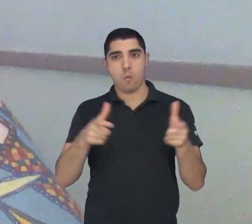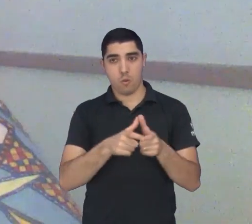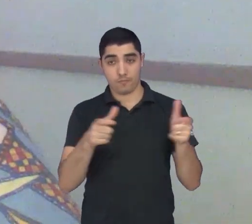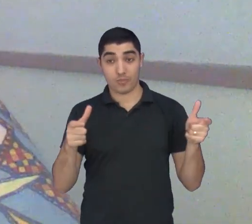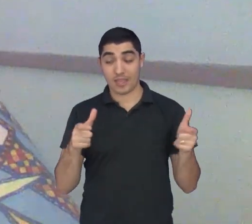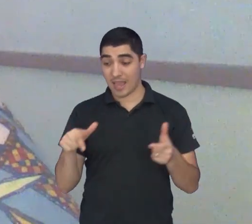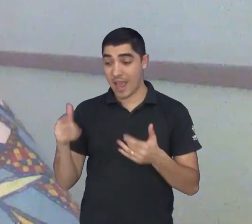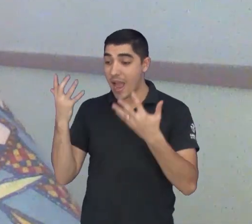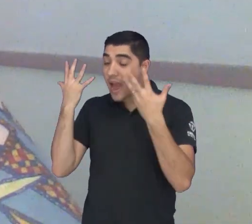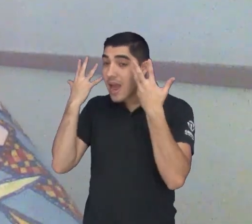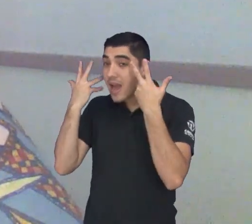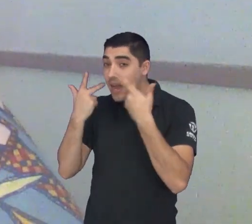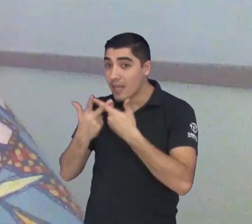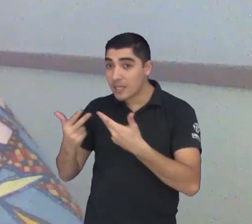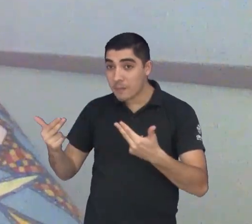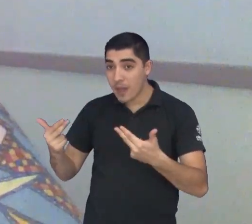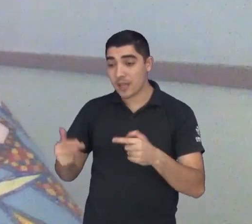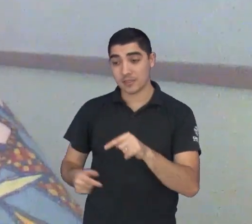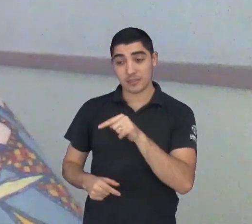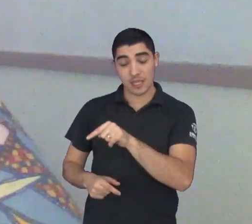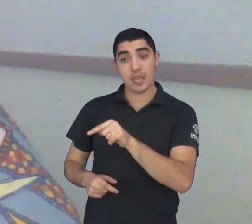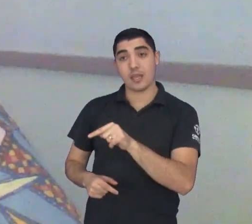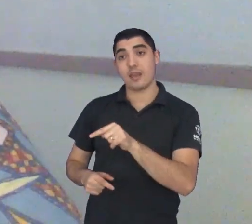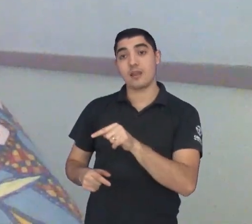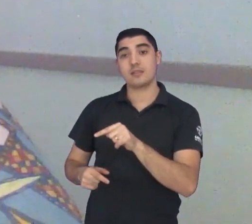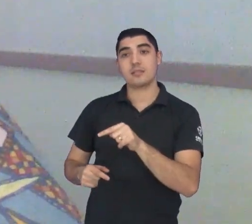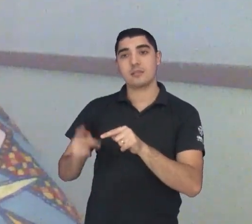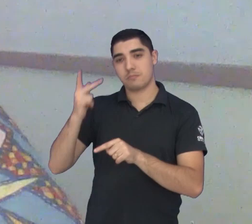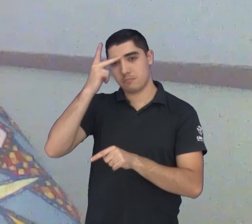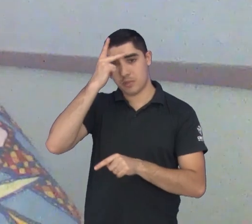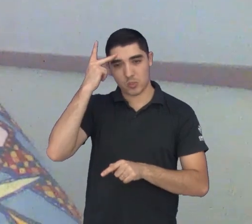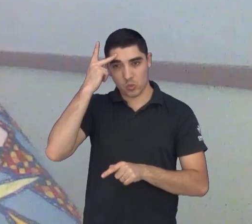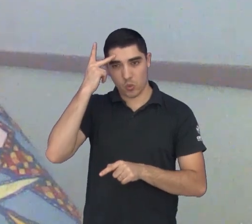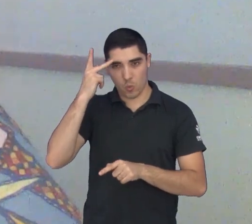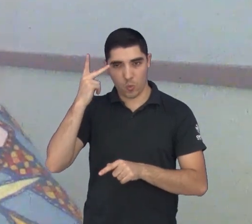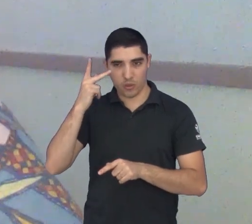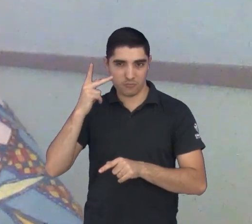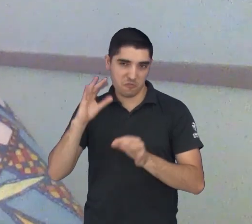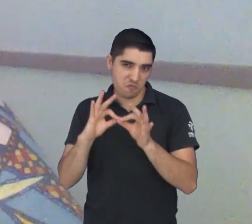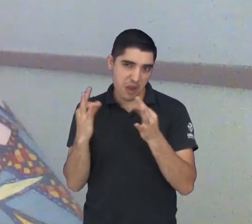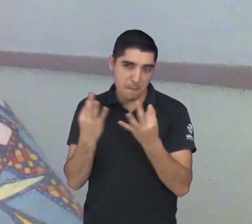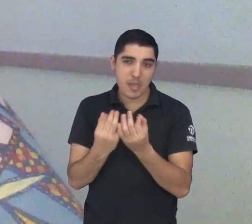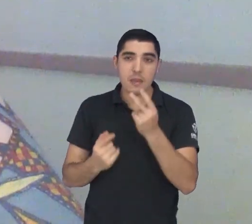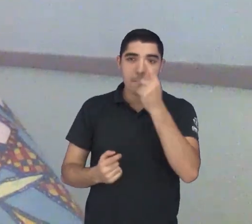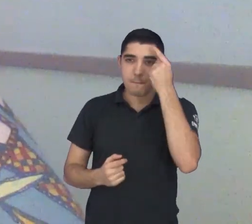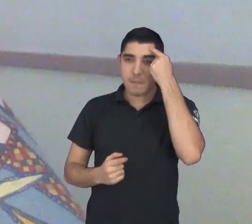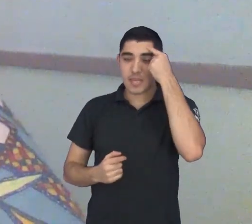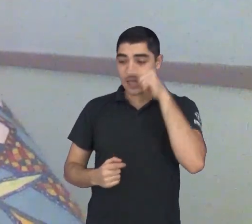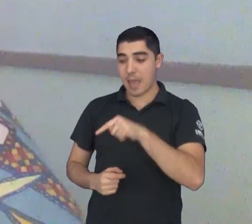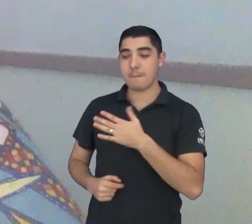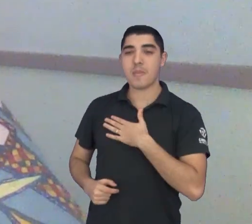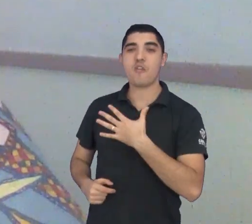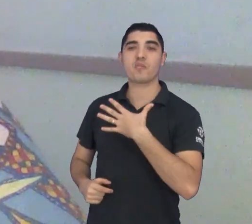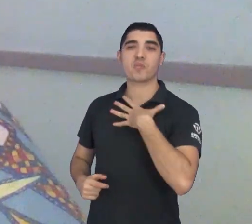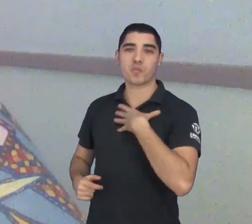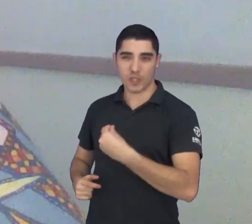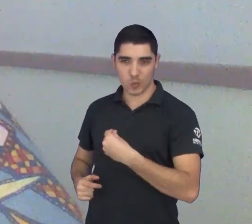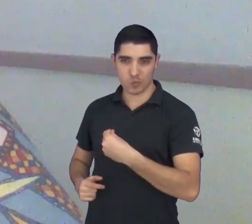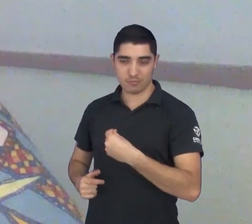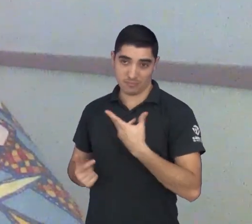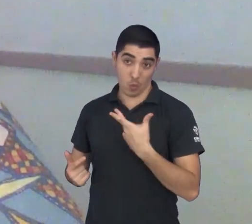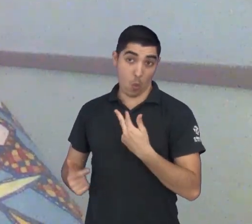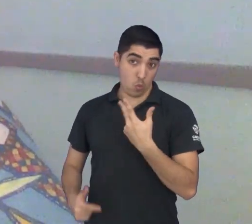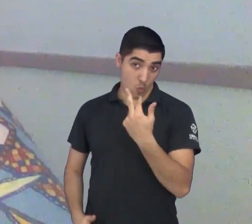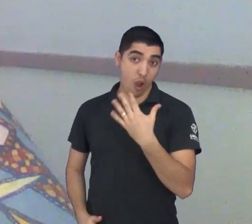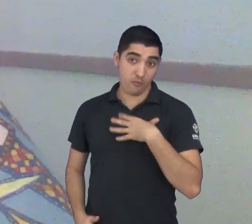são tidos em grande parte como filhos dos condôminos. E hoje nós temos muitas áreas pet